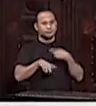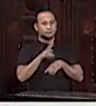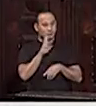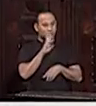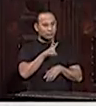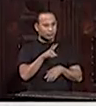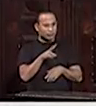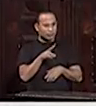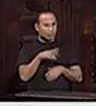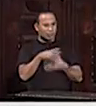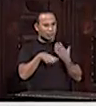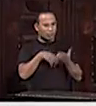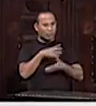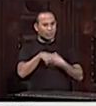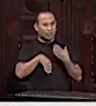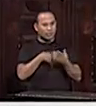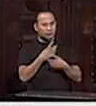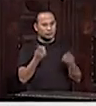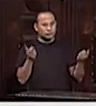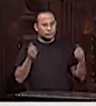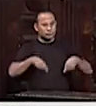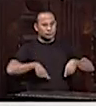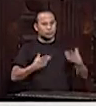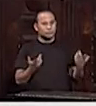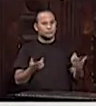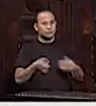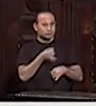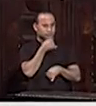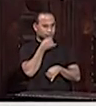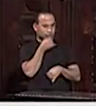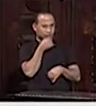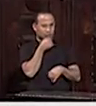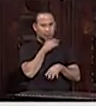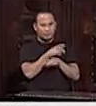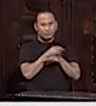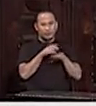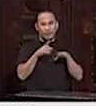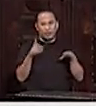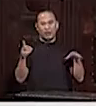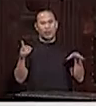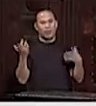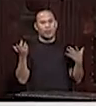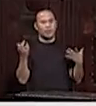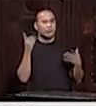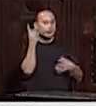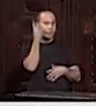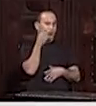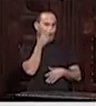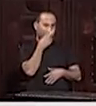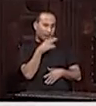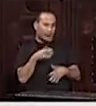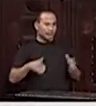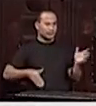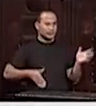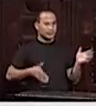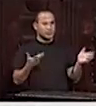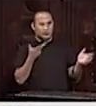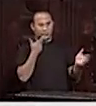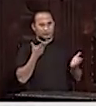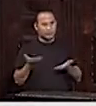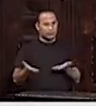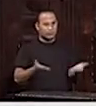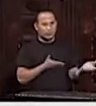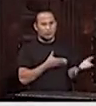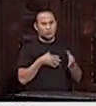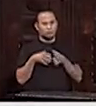mergulhada numa disputa lamentável, onde muitos deputados parecem traficantes de influência, trazendo aqui a demanda de